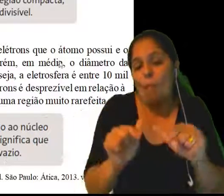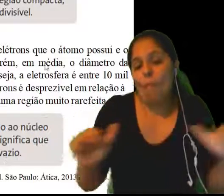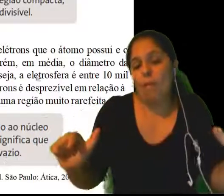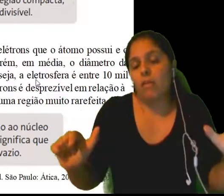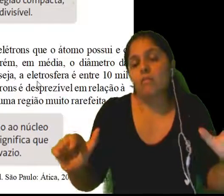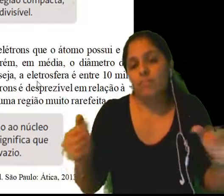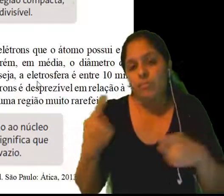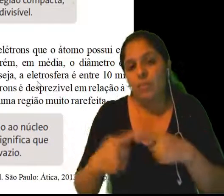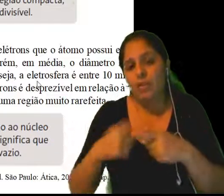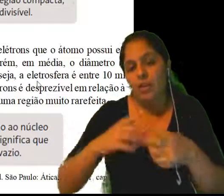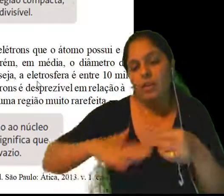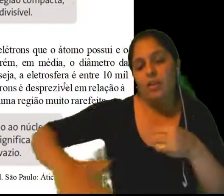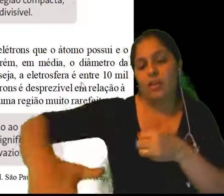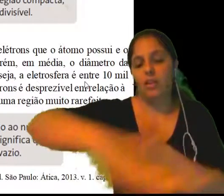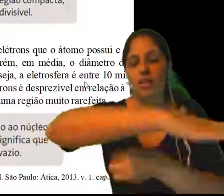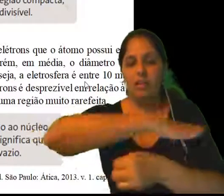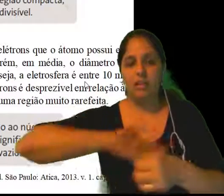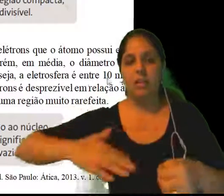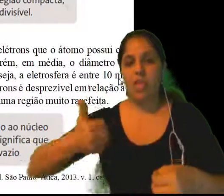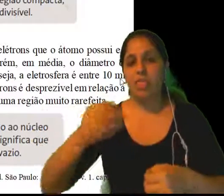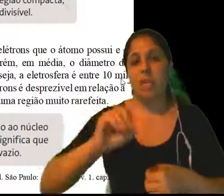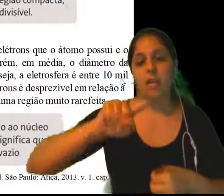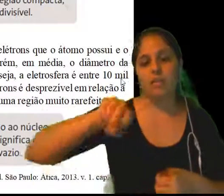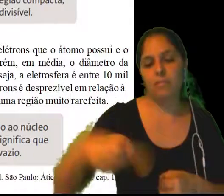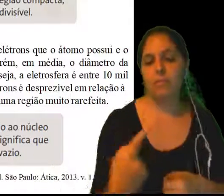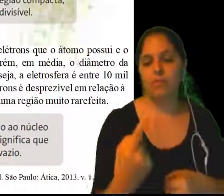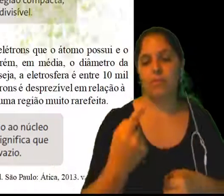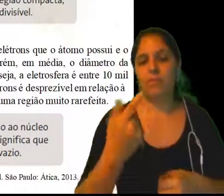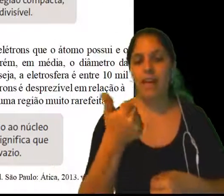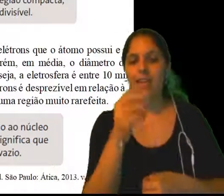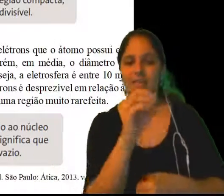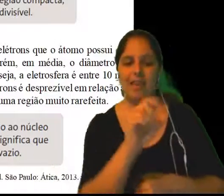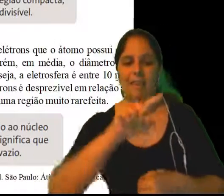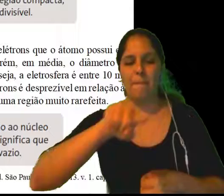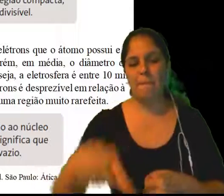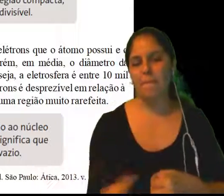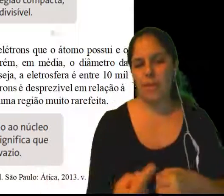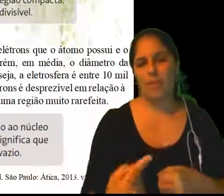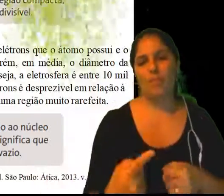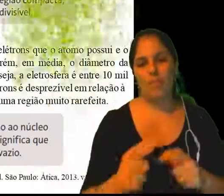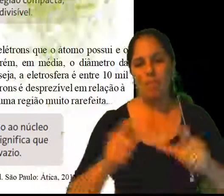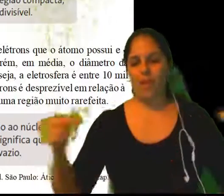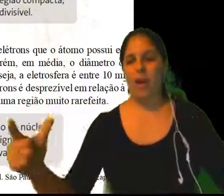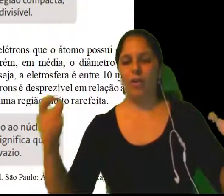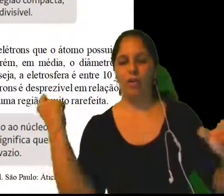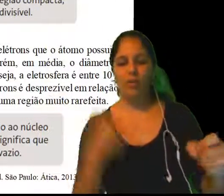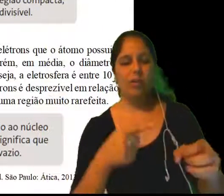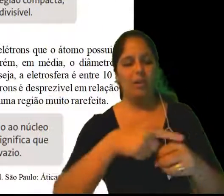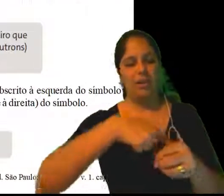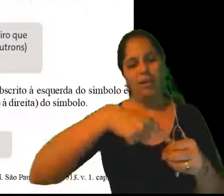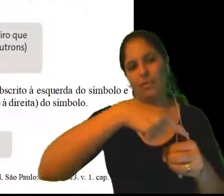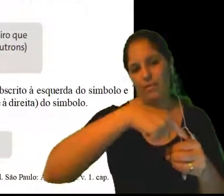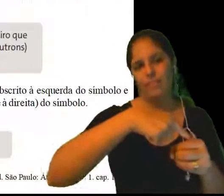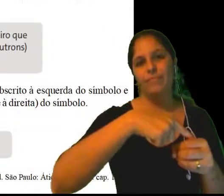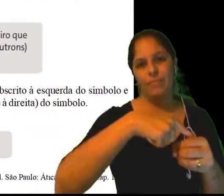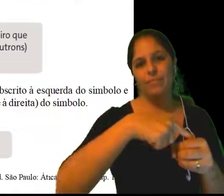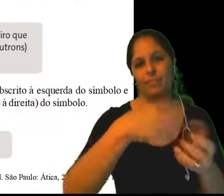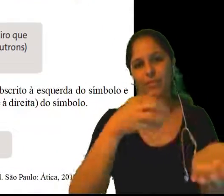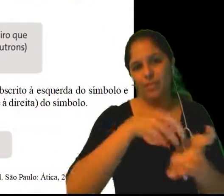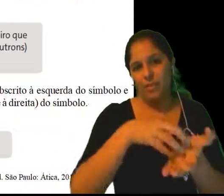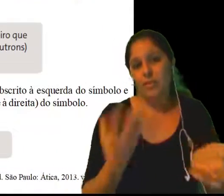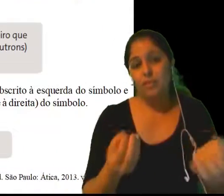pois a eletrosfera é cerca de 10.000 a 100.000 vezes maior que o núcleo.